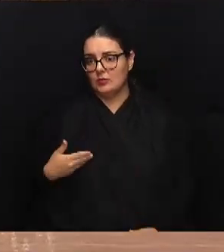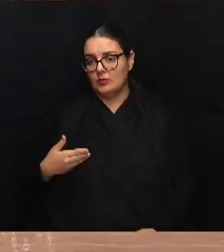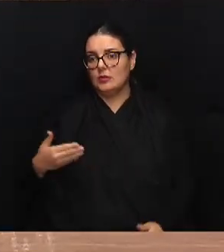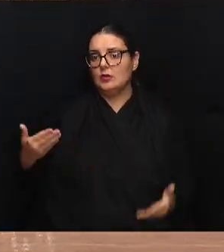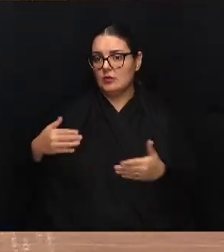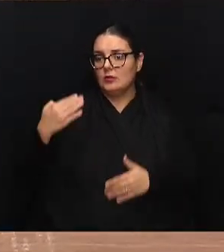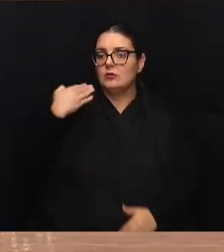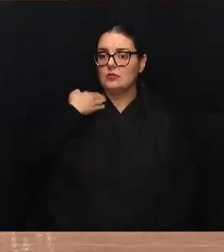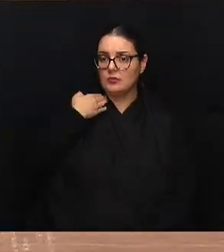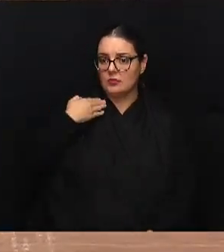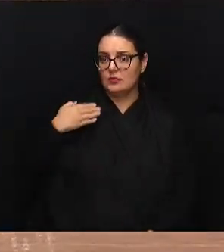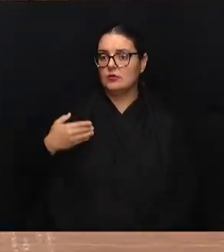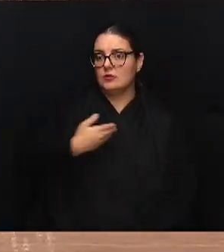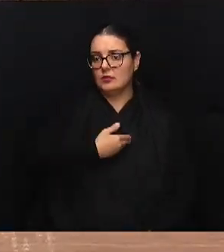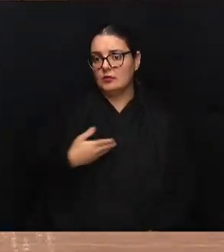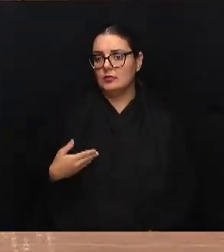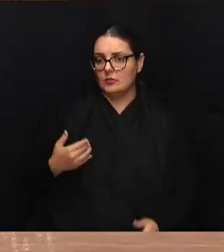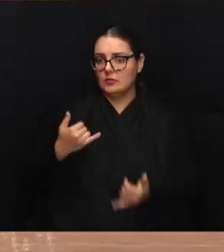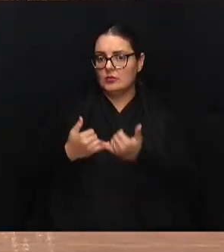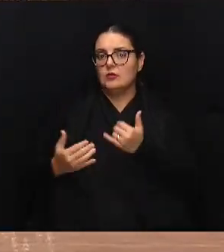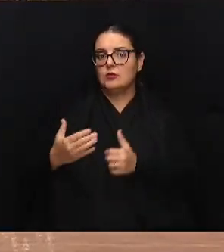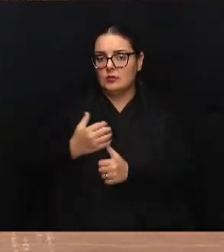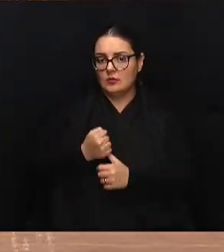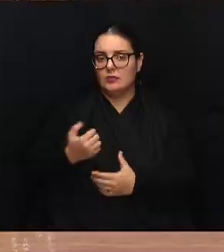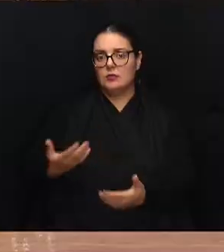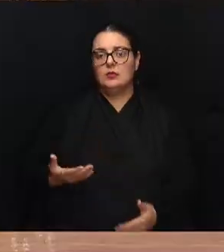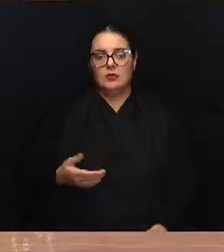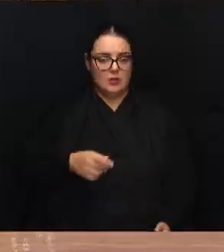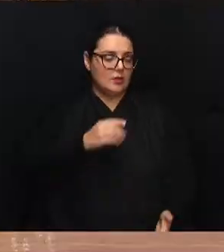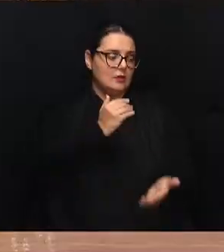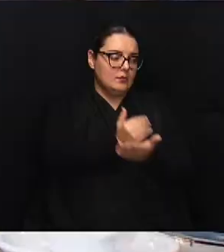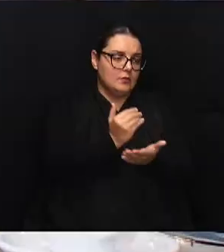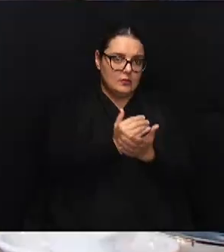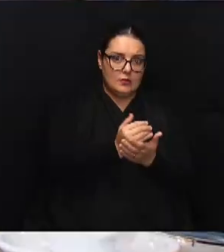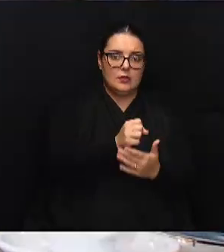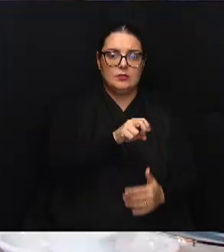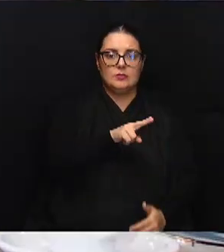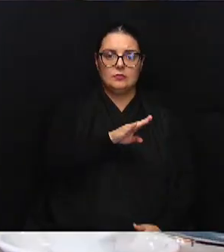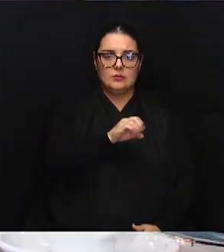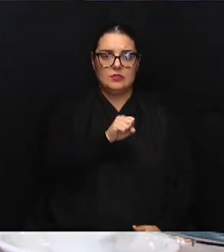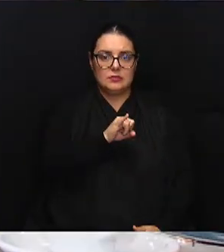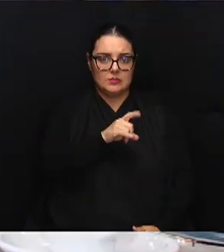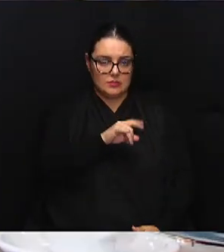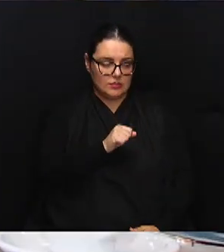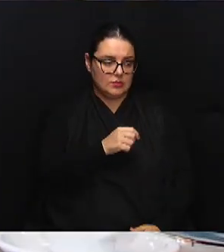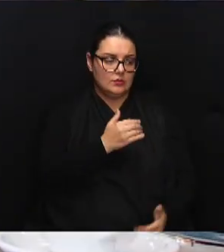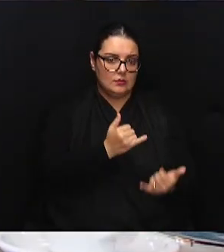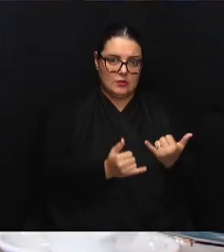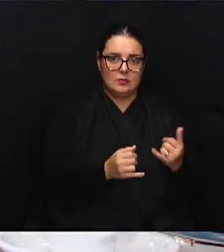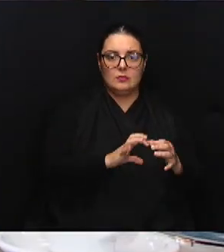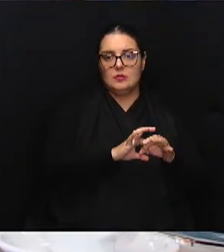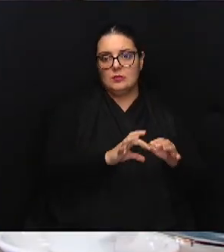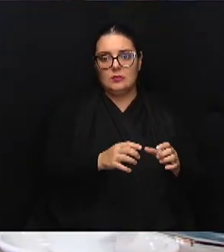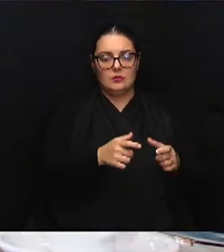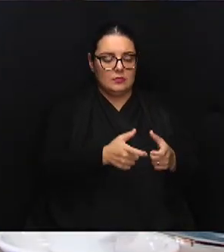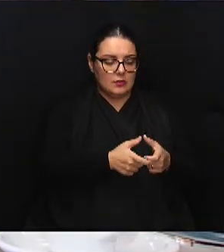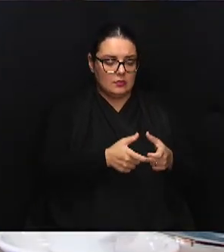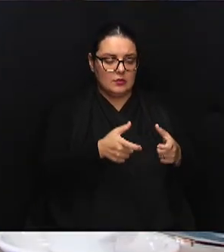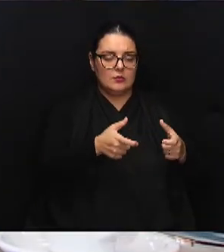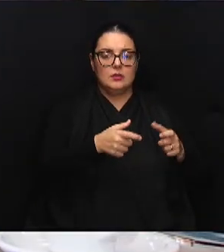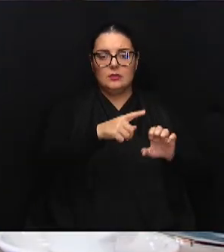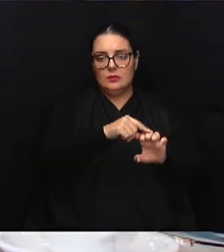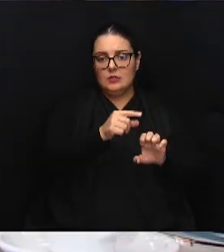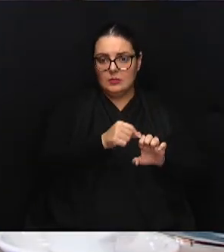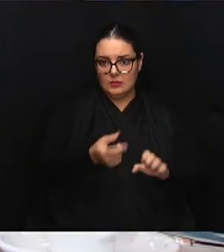bancos e o governo vai assumir uma parte, isso, né? Ele financia uma parte, subsidia uma parte para deixar as empresas, pequeno, médio e